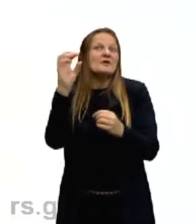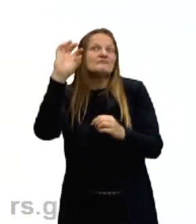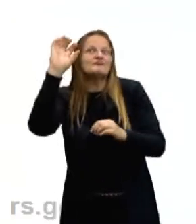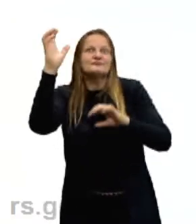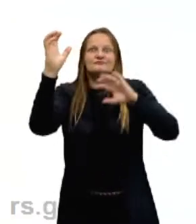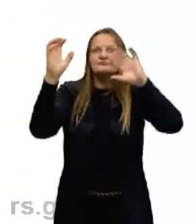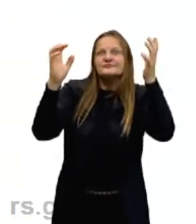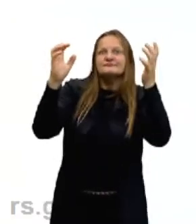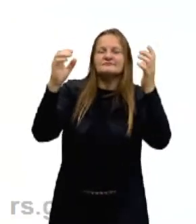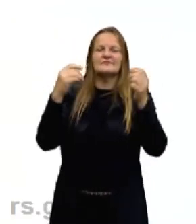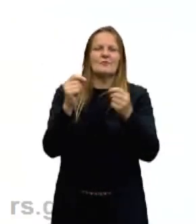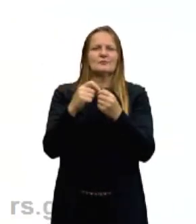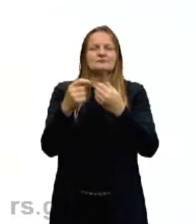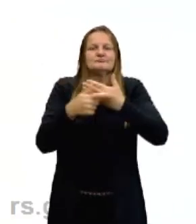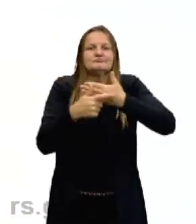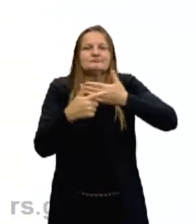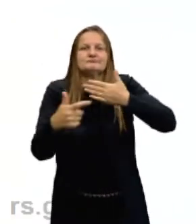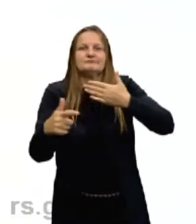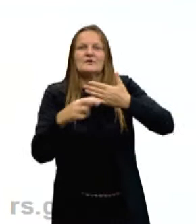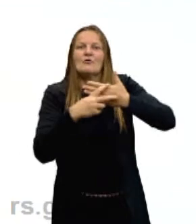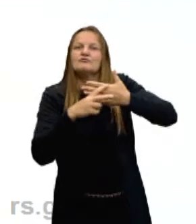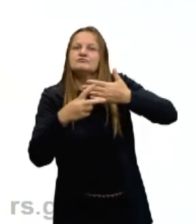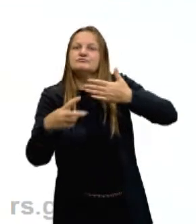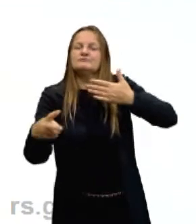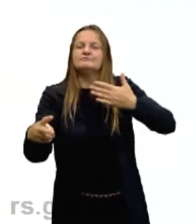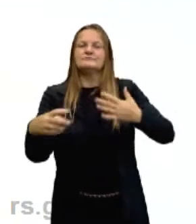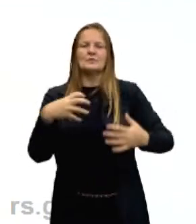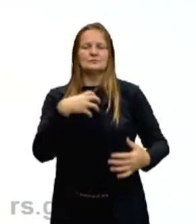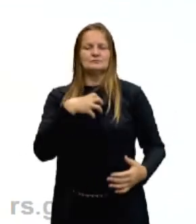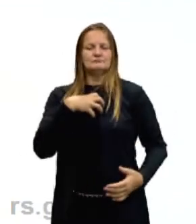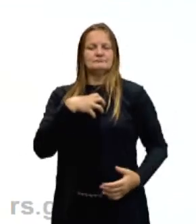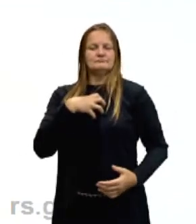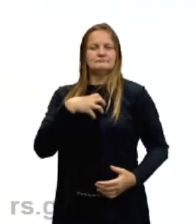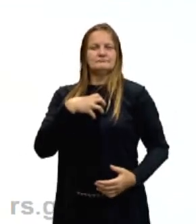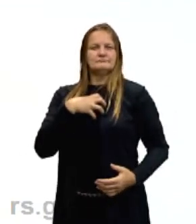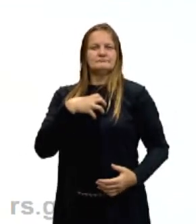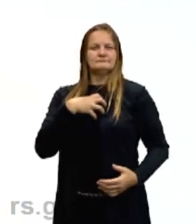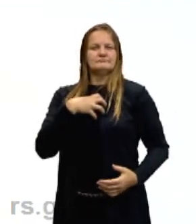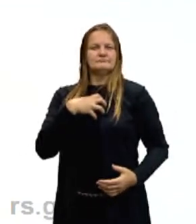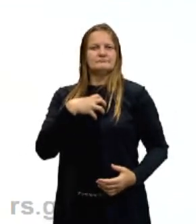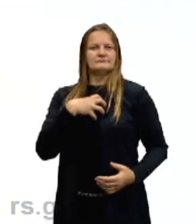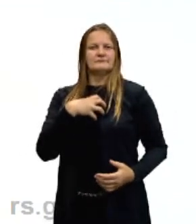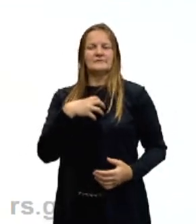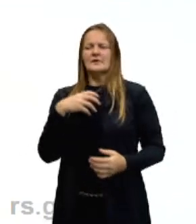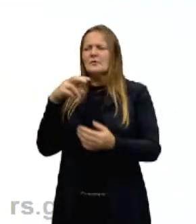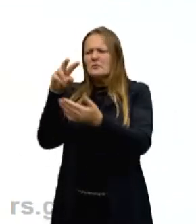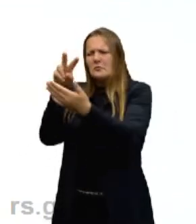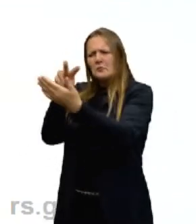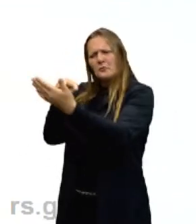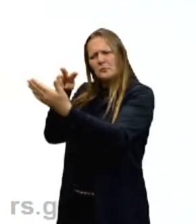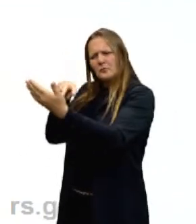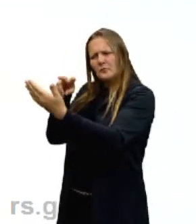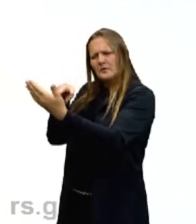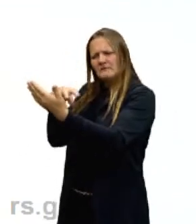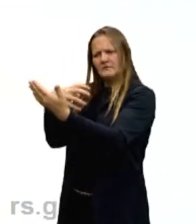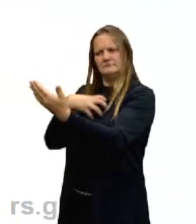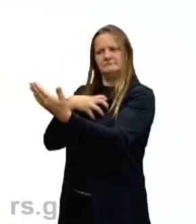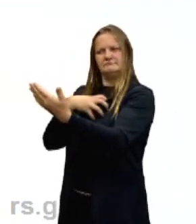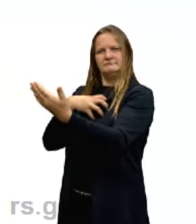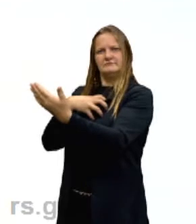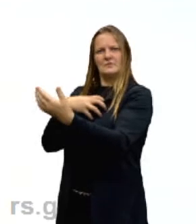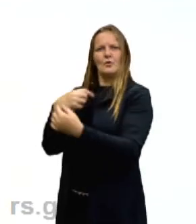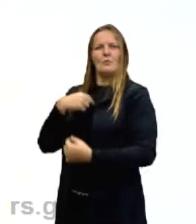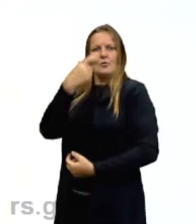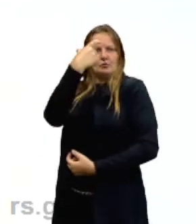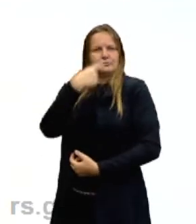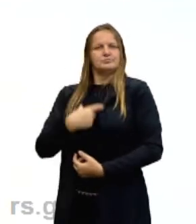românticas elas vão servir para indicar estados de espírito e sentimentos em todos vão associar muito fenômenos da natureza